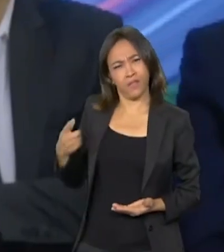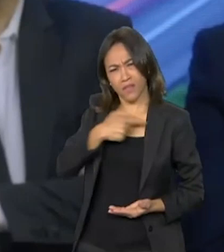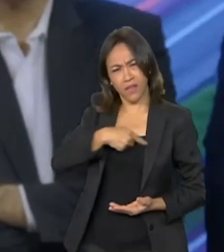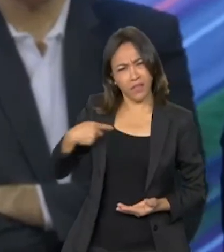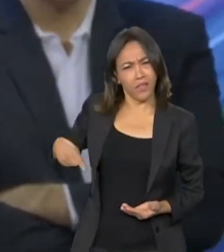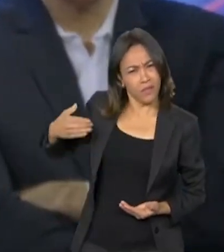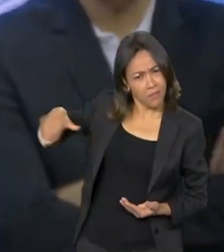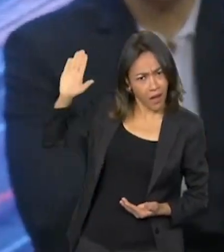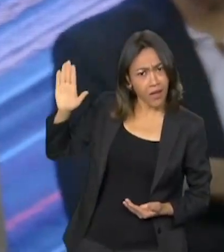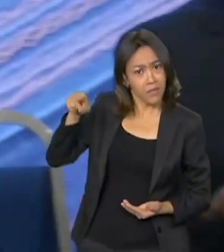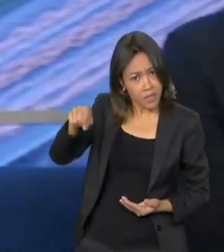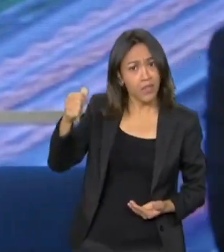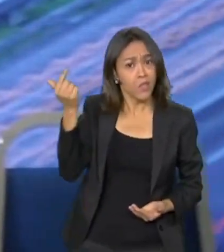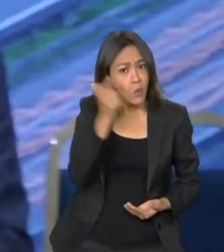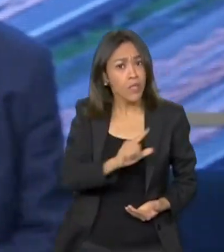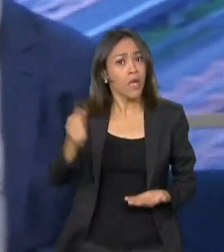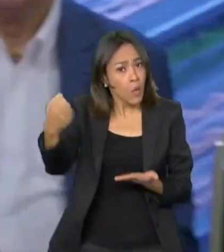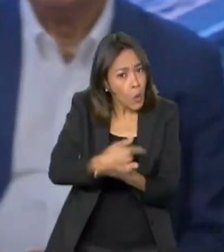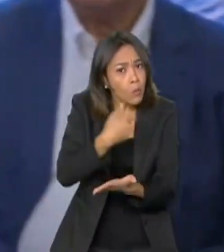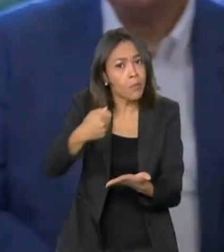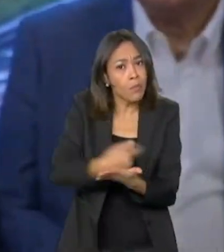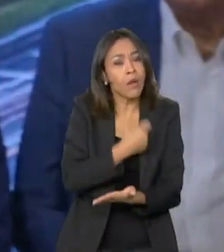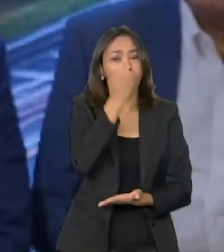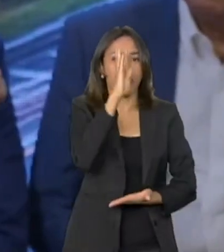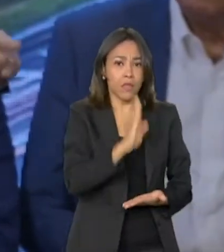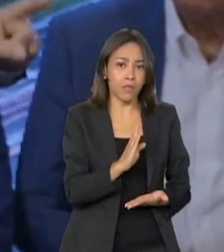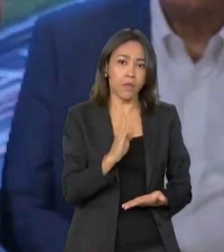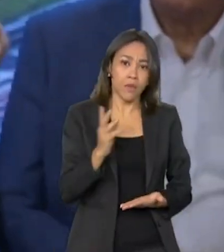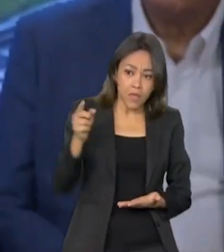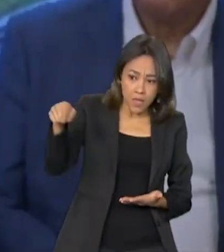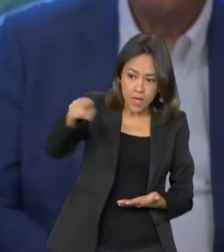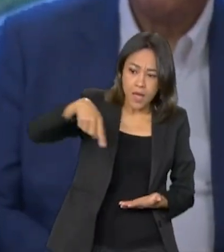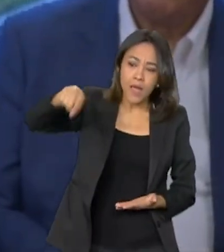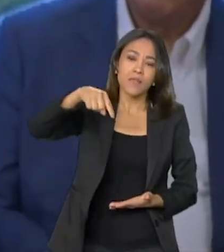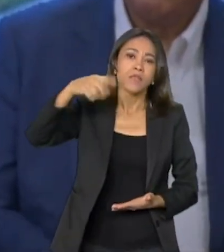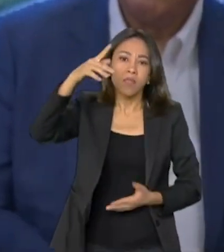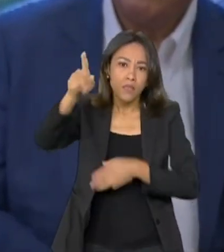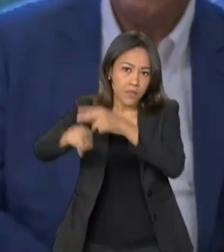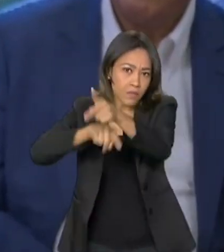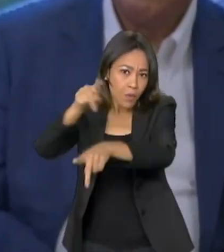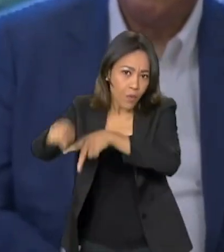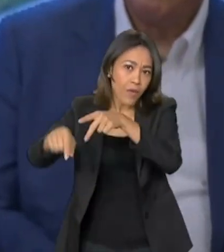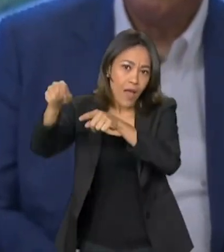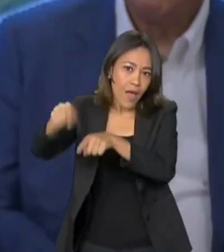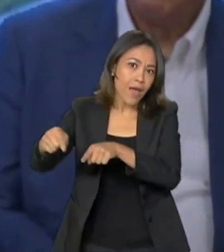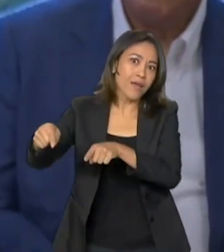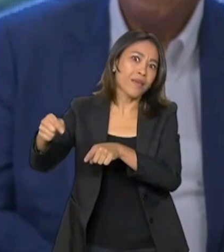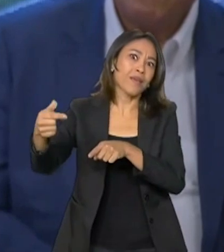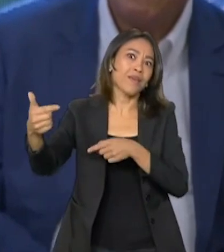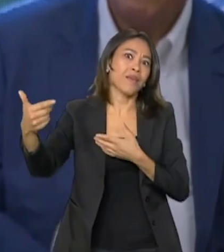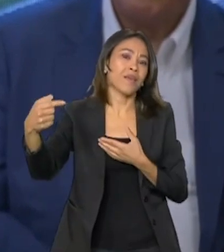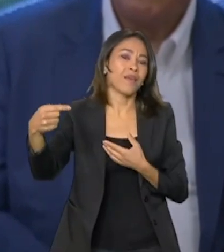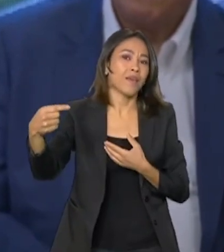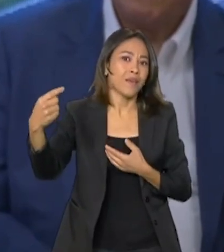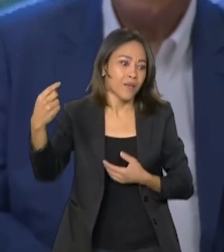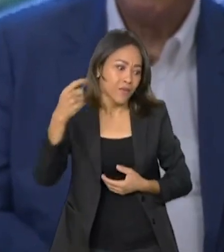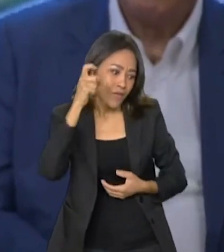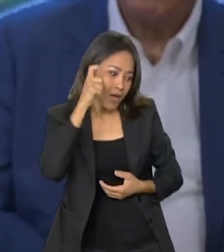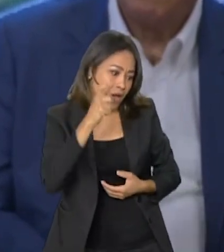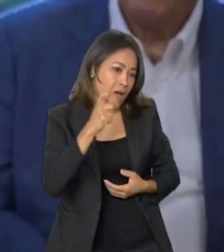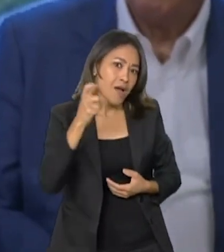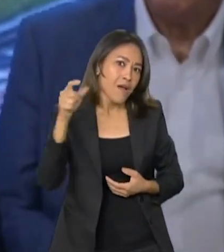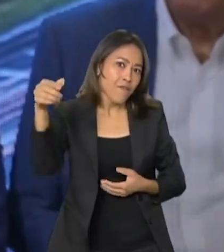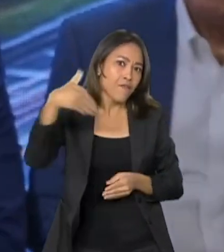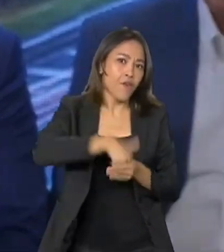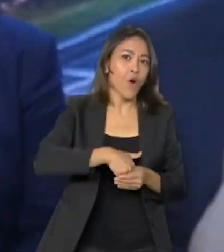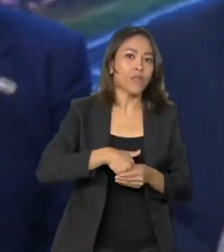que eles podem comprar. E essa gente é quem vota nas coisas do Brasil quando a gente disputa alguma vaga